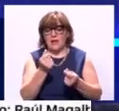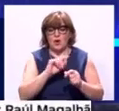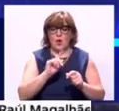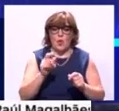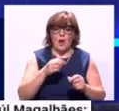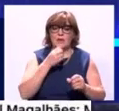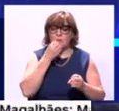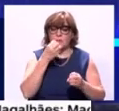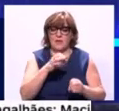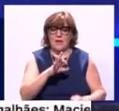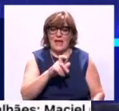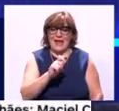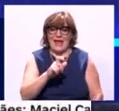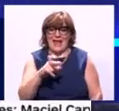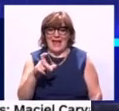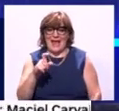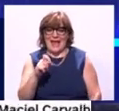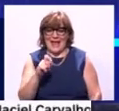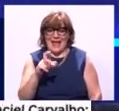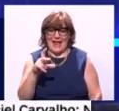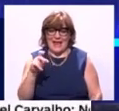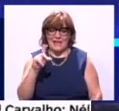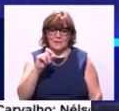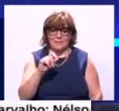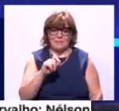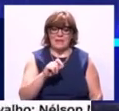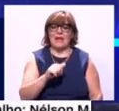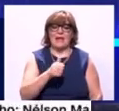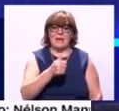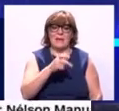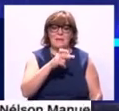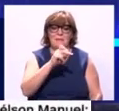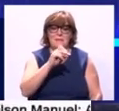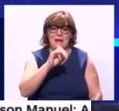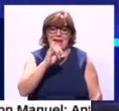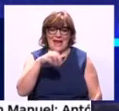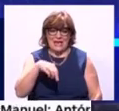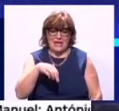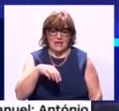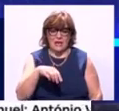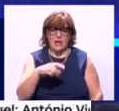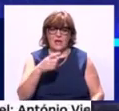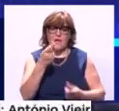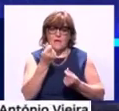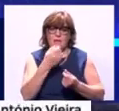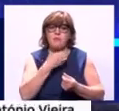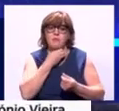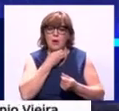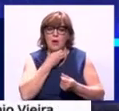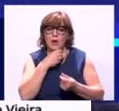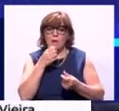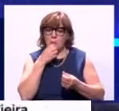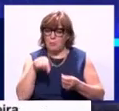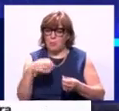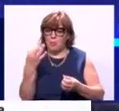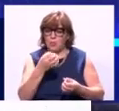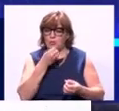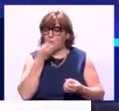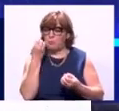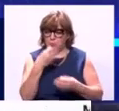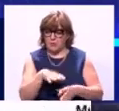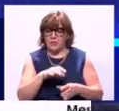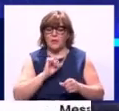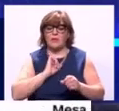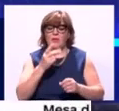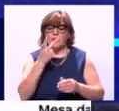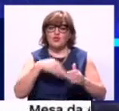Herrera, o Porto foi lesado financeiramente. Nós, para irmos buscar, se quisermos, vamos ter que ter dois